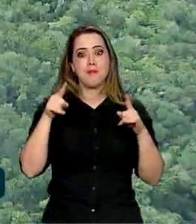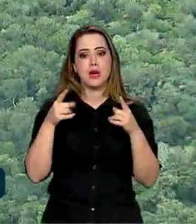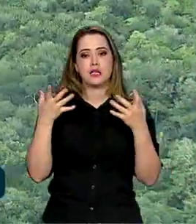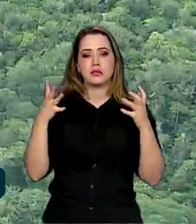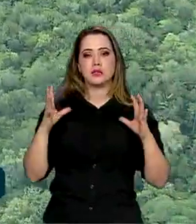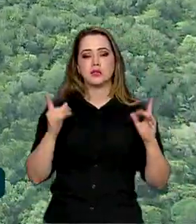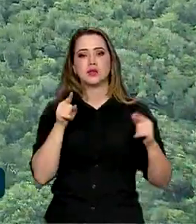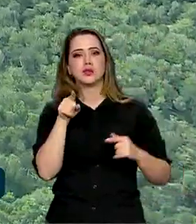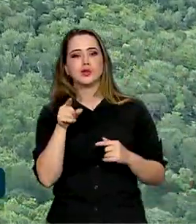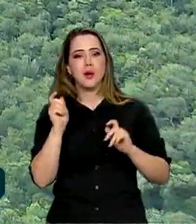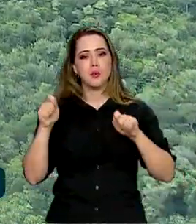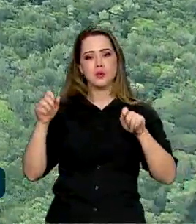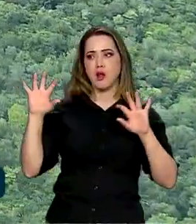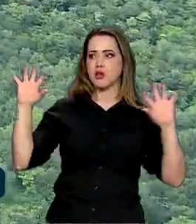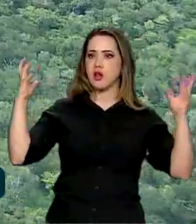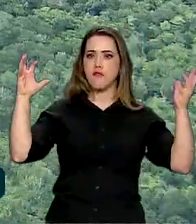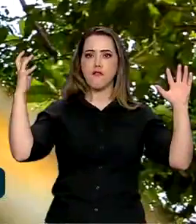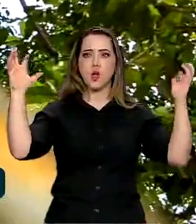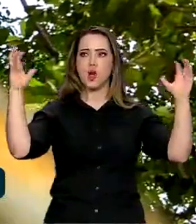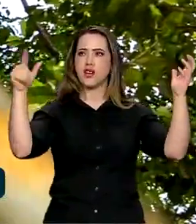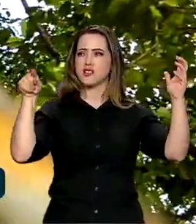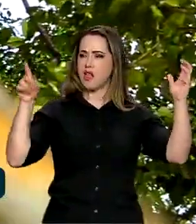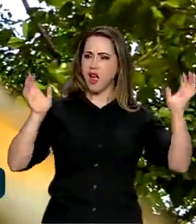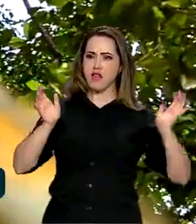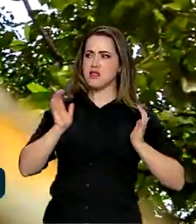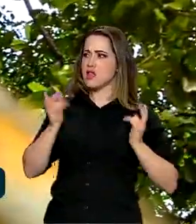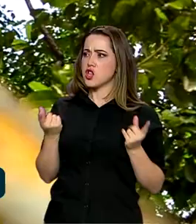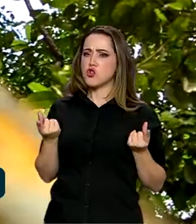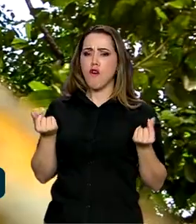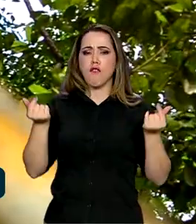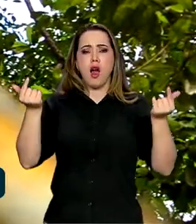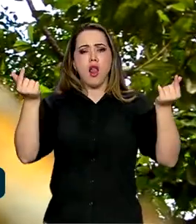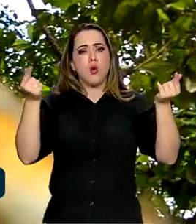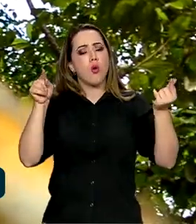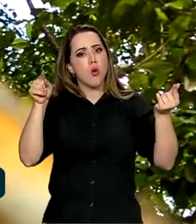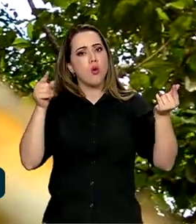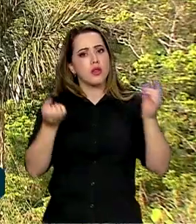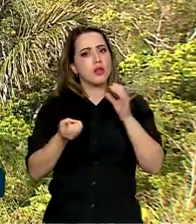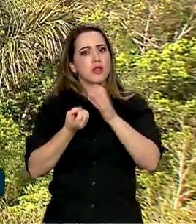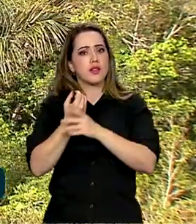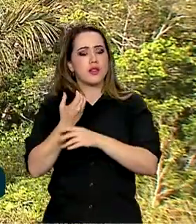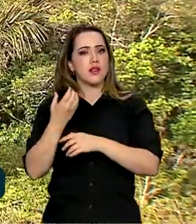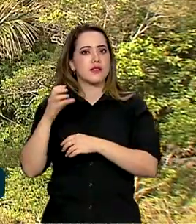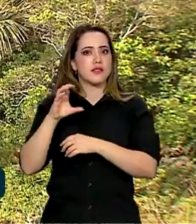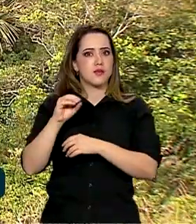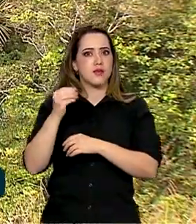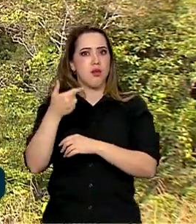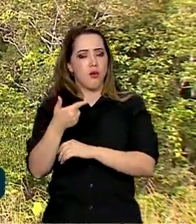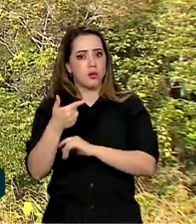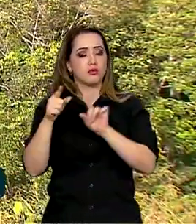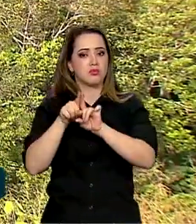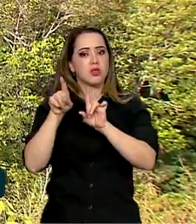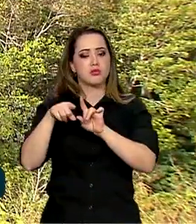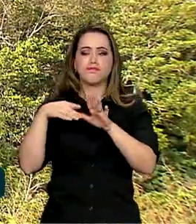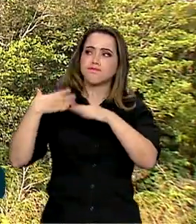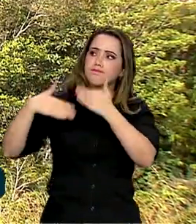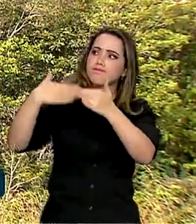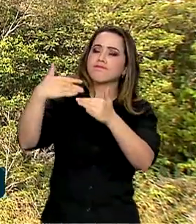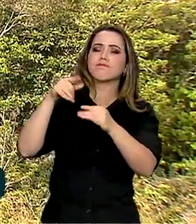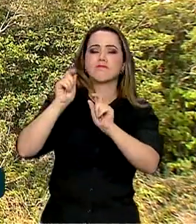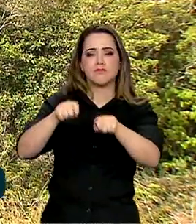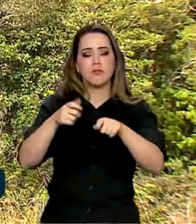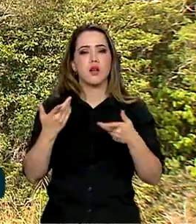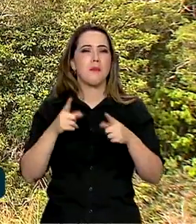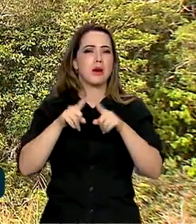absorção do dióxido de carbono das árvores, o papel delas na produção de oxigênio, tudo isso são processos conhecidos, mas